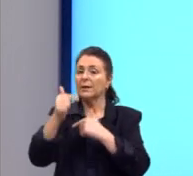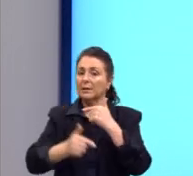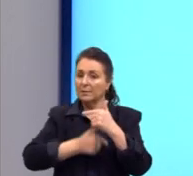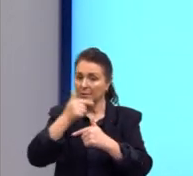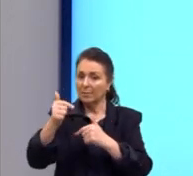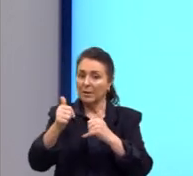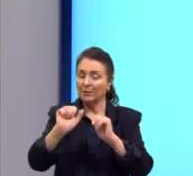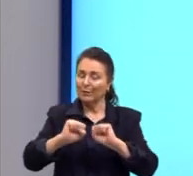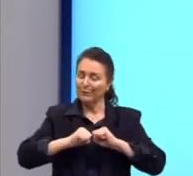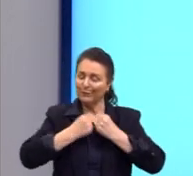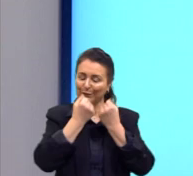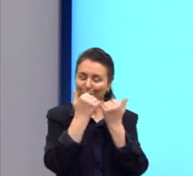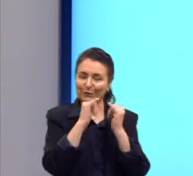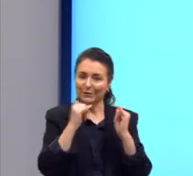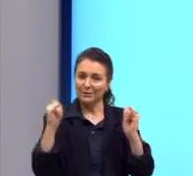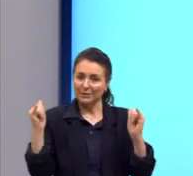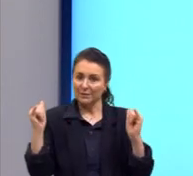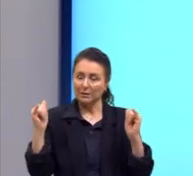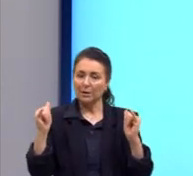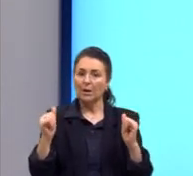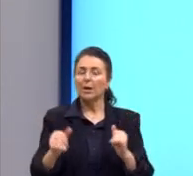então dá força elétrika